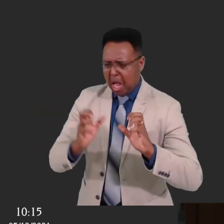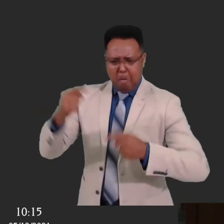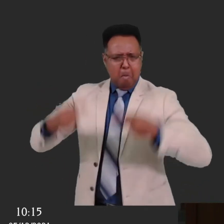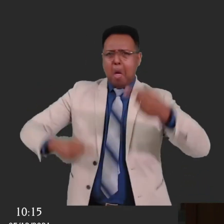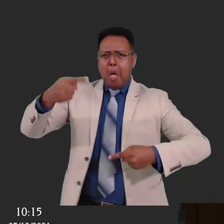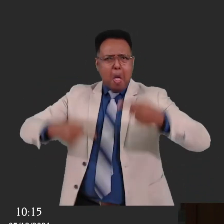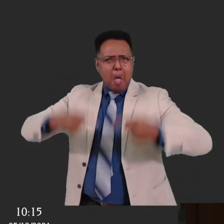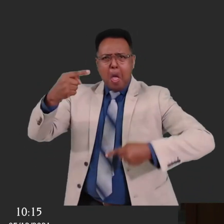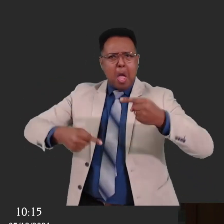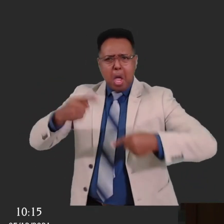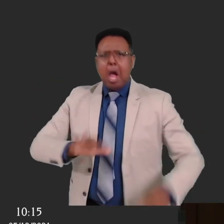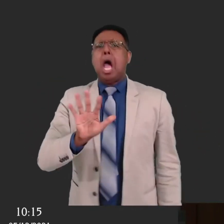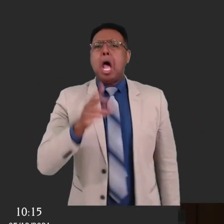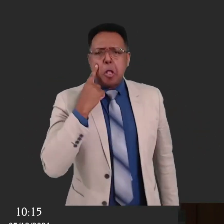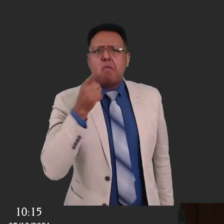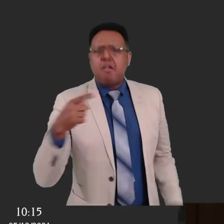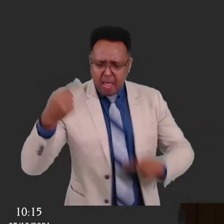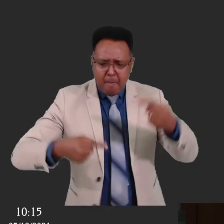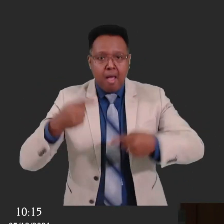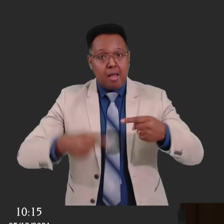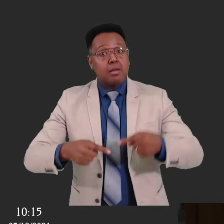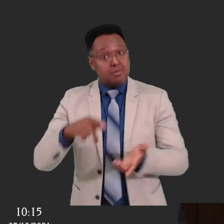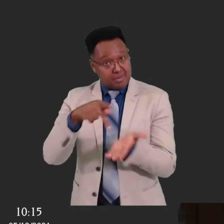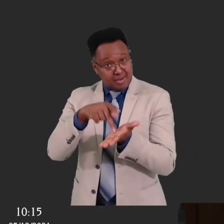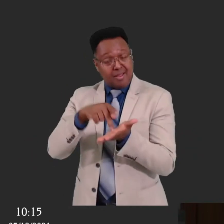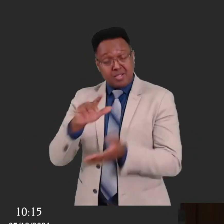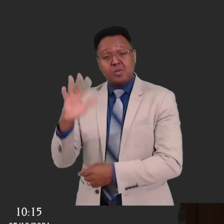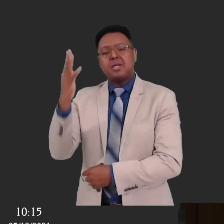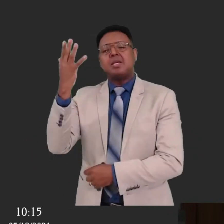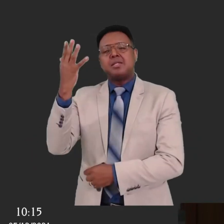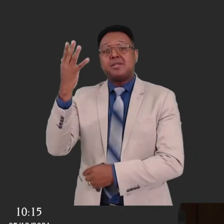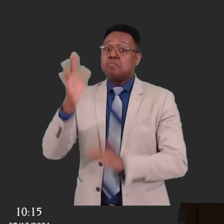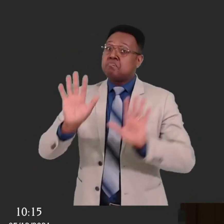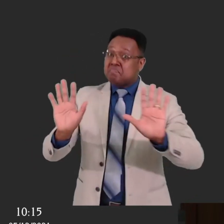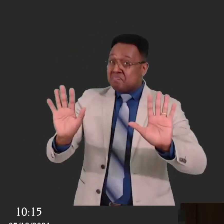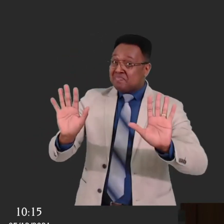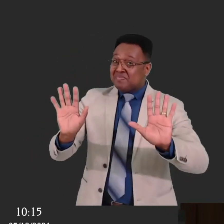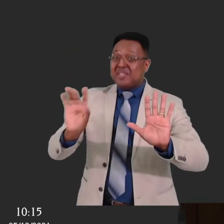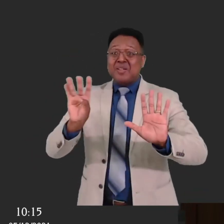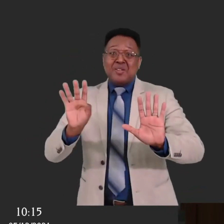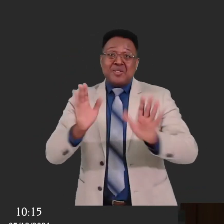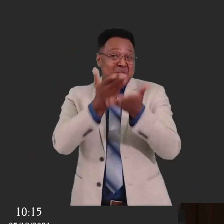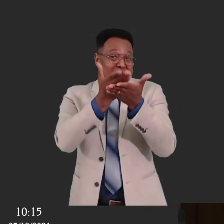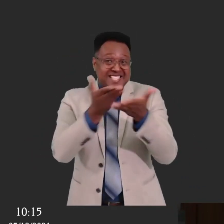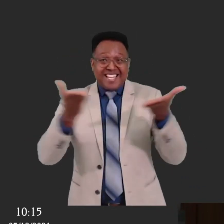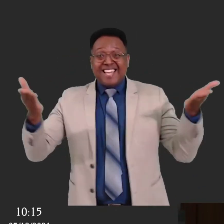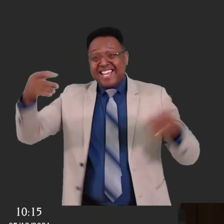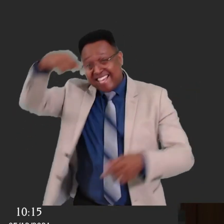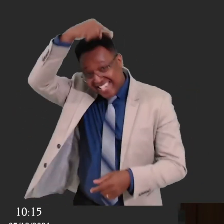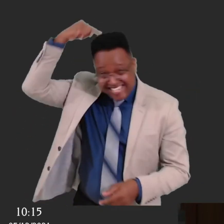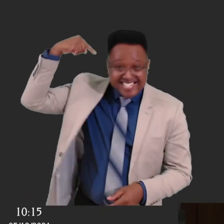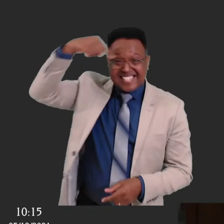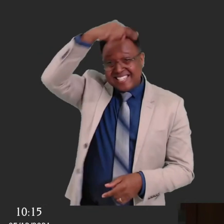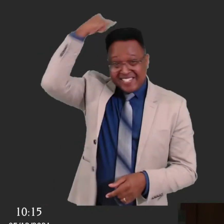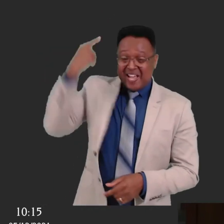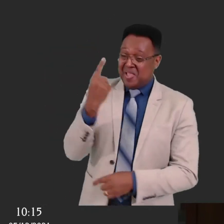satisfação. Não é assim, irmãos? Só se aqui estão santificados 100%, porque a